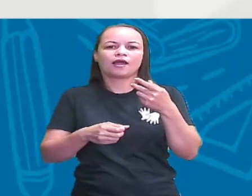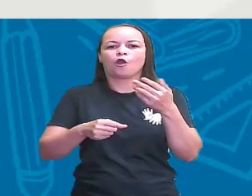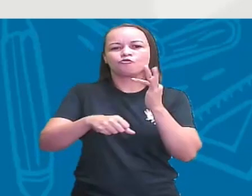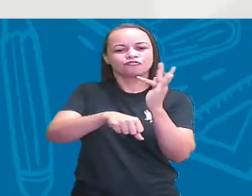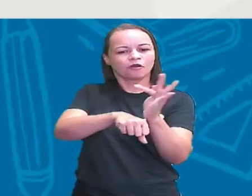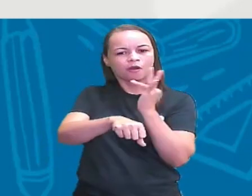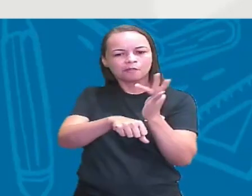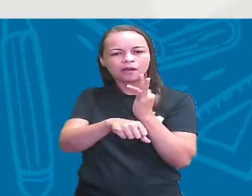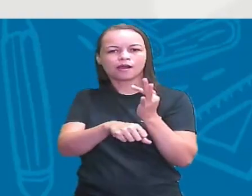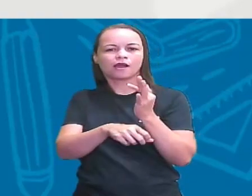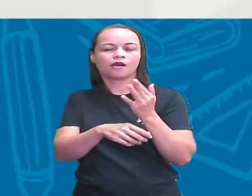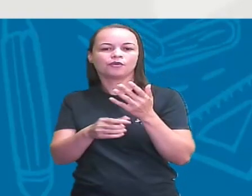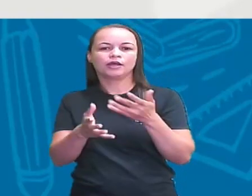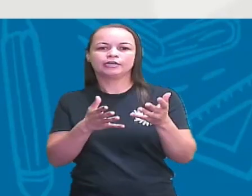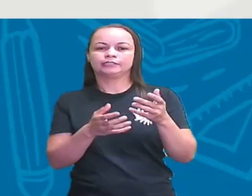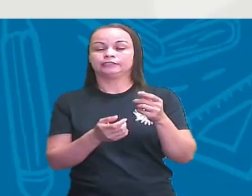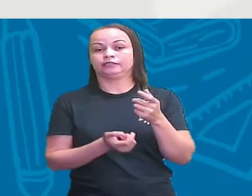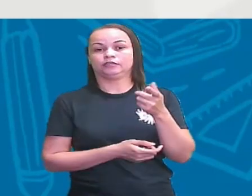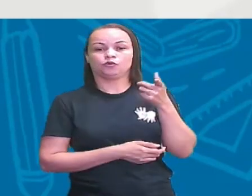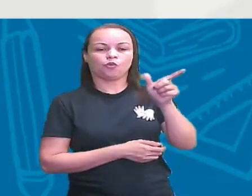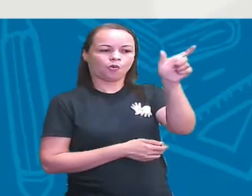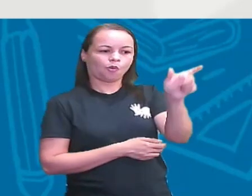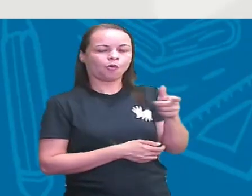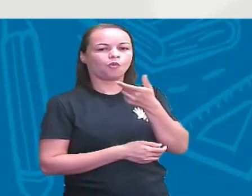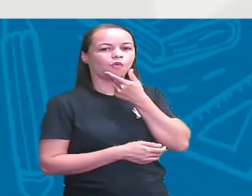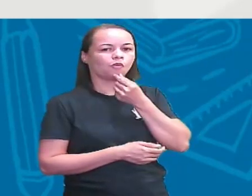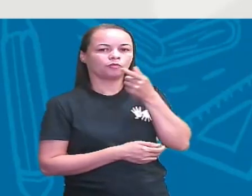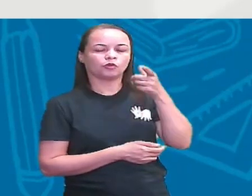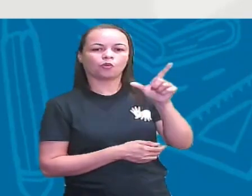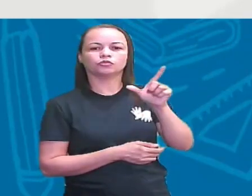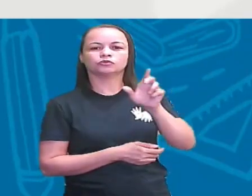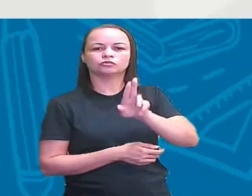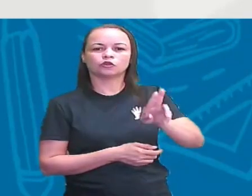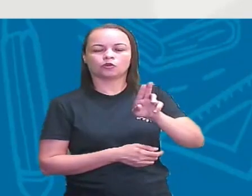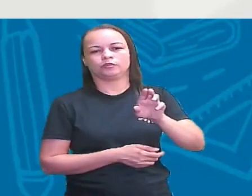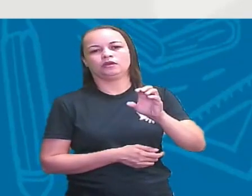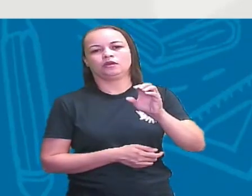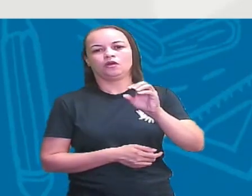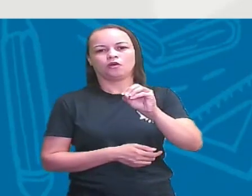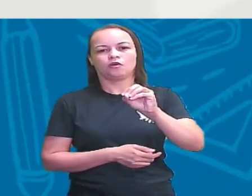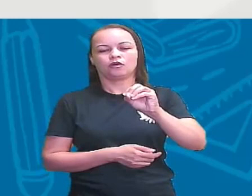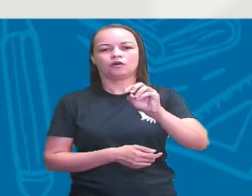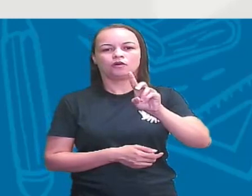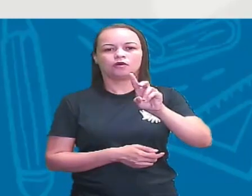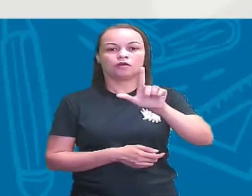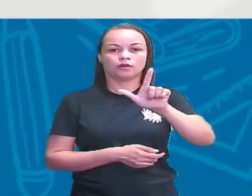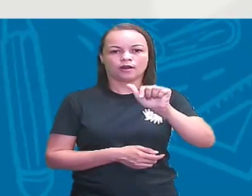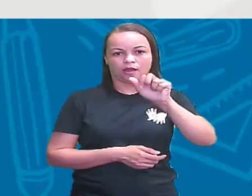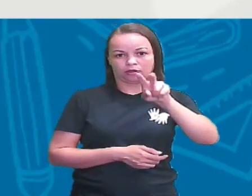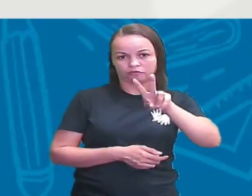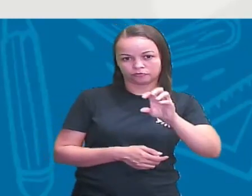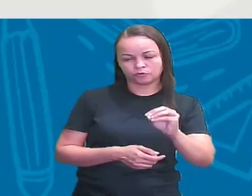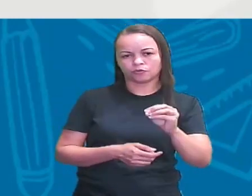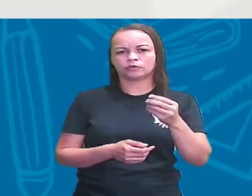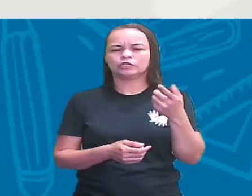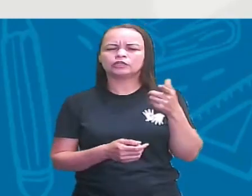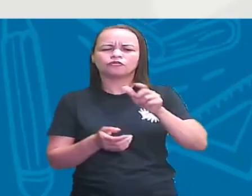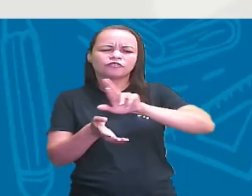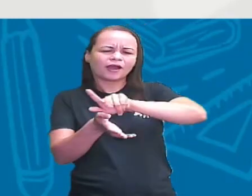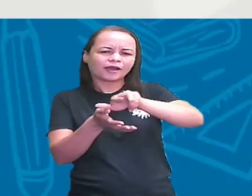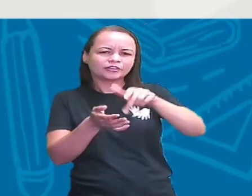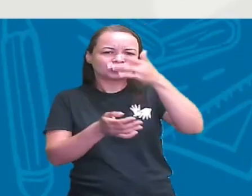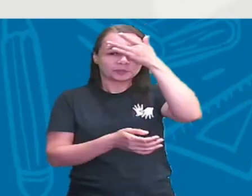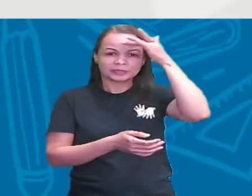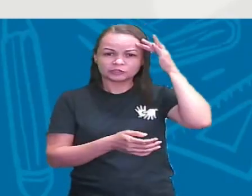Bilac trazia, que não o Raimundo de Oliveira também trazia no parnasianismo, o que as